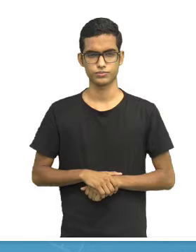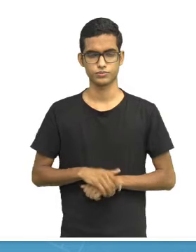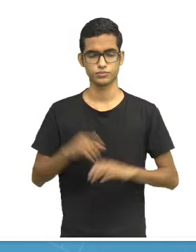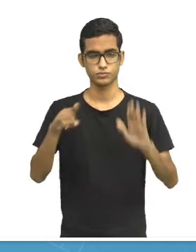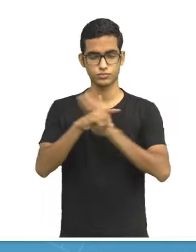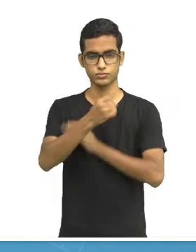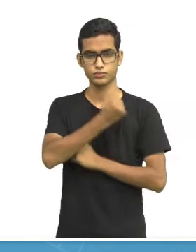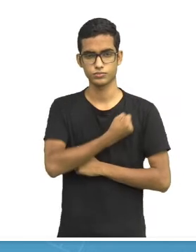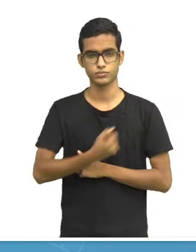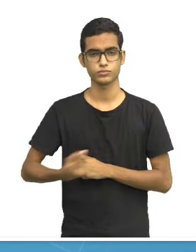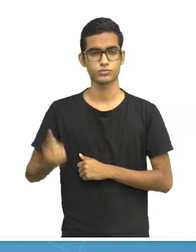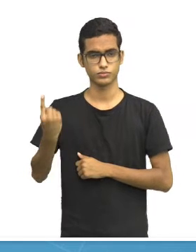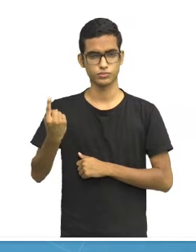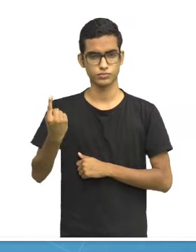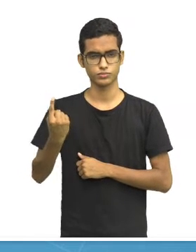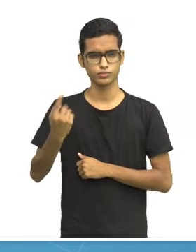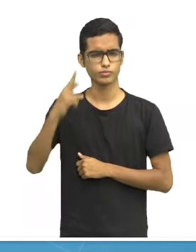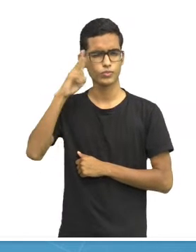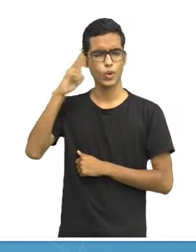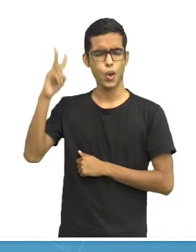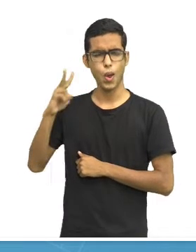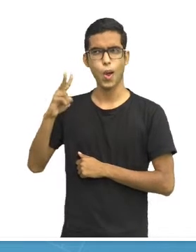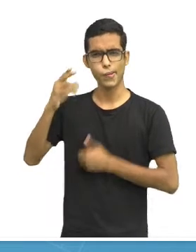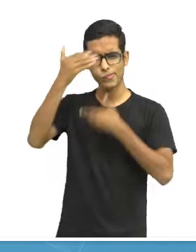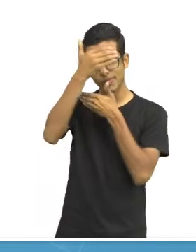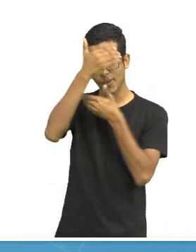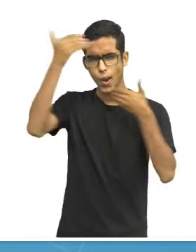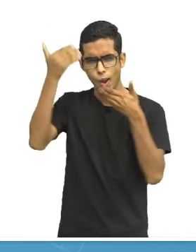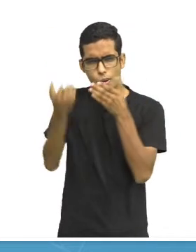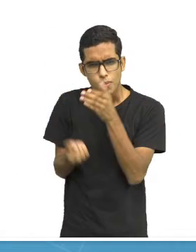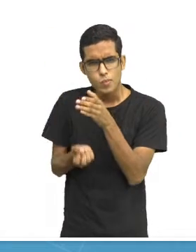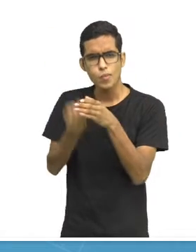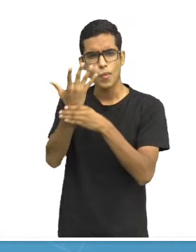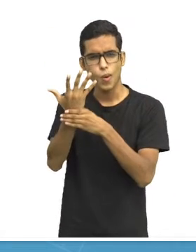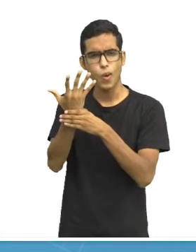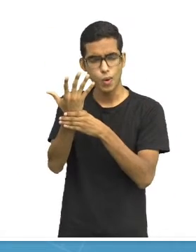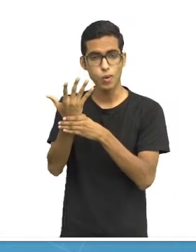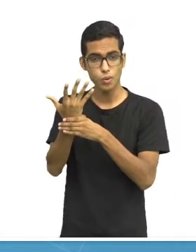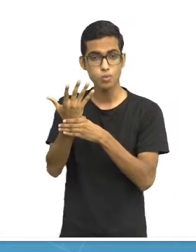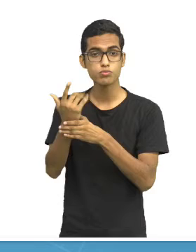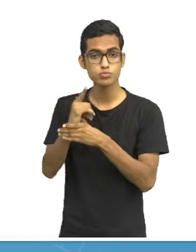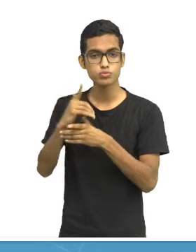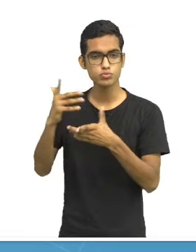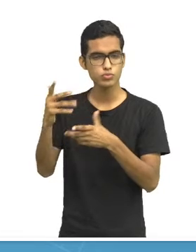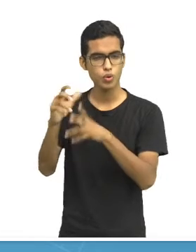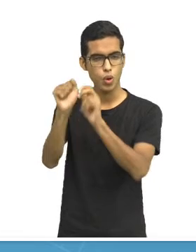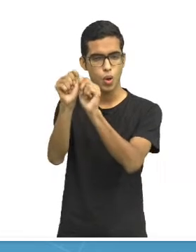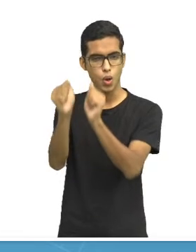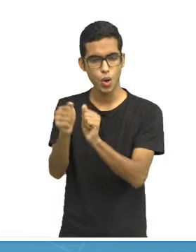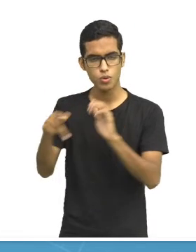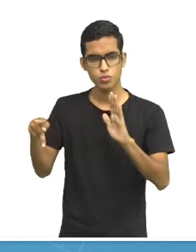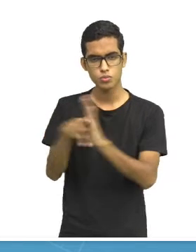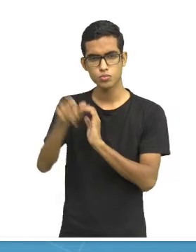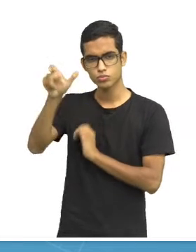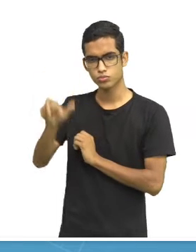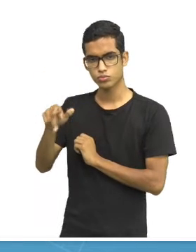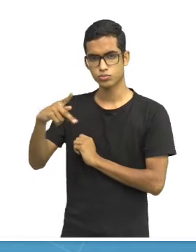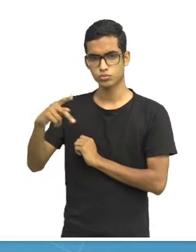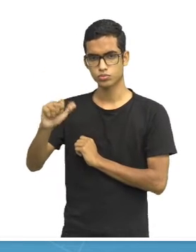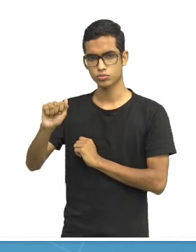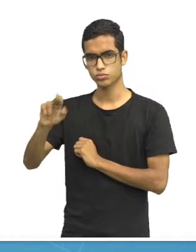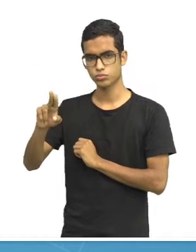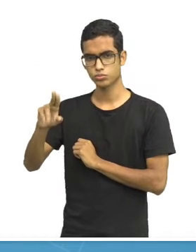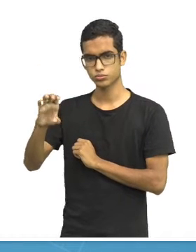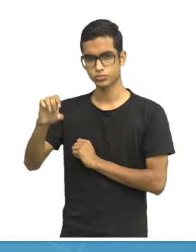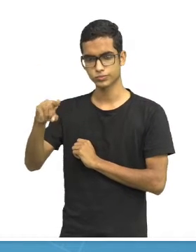Questão 1. Historicamente, o cubismo originou-se nas obras de Paul Cézanne, pois para ele a